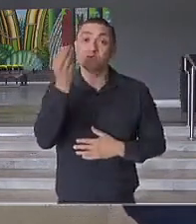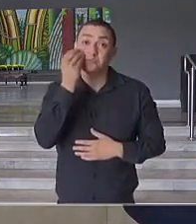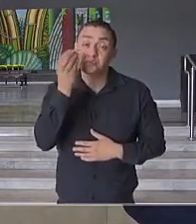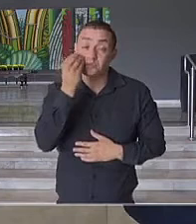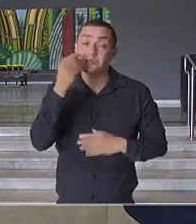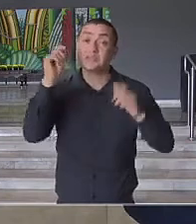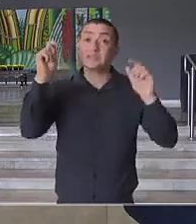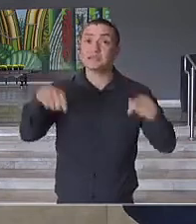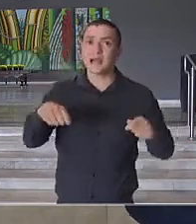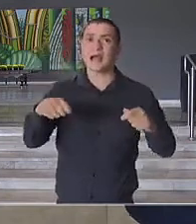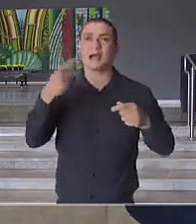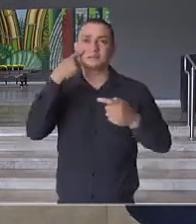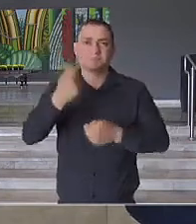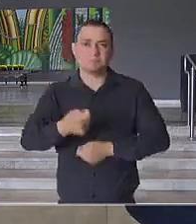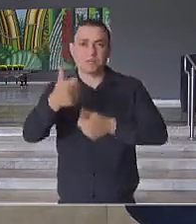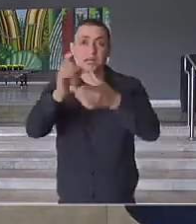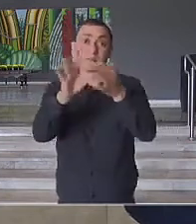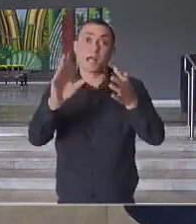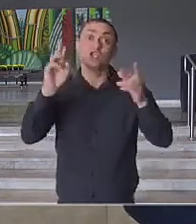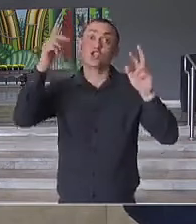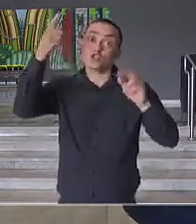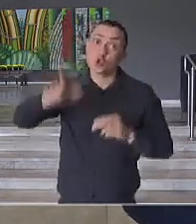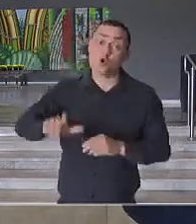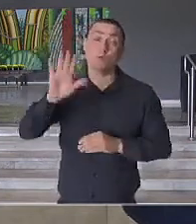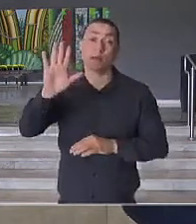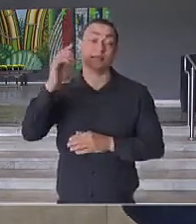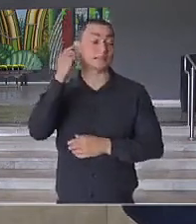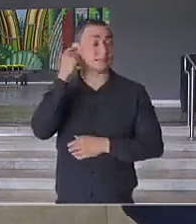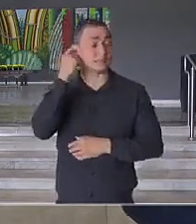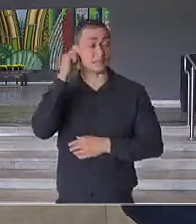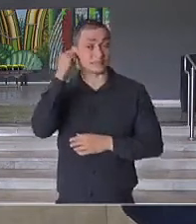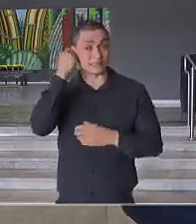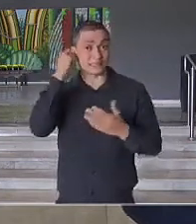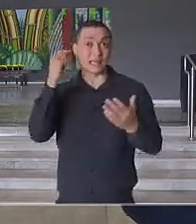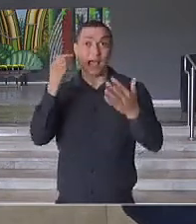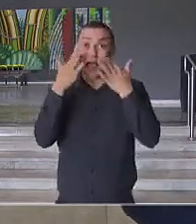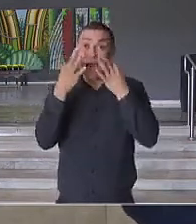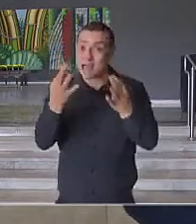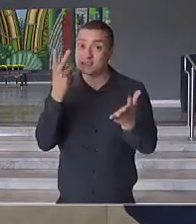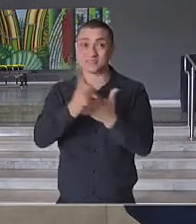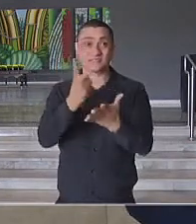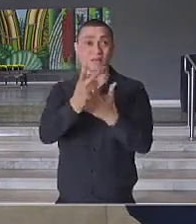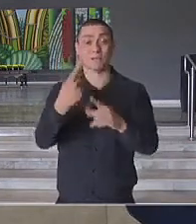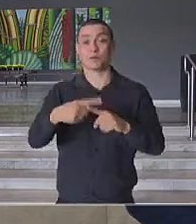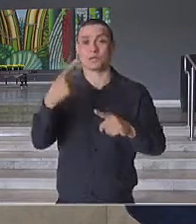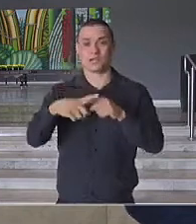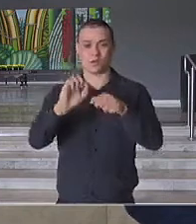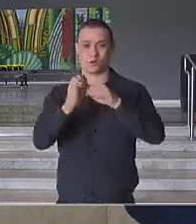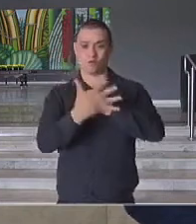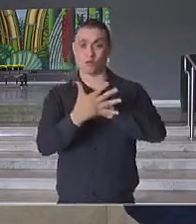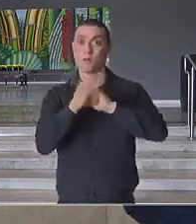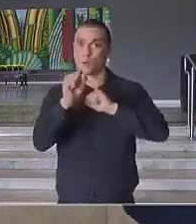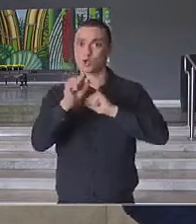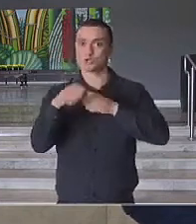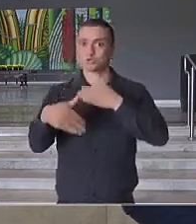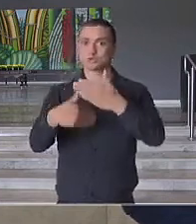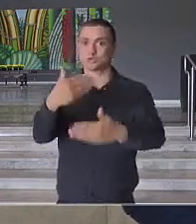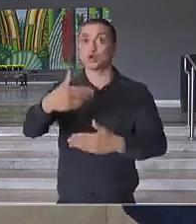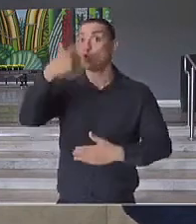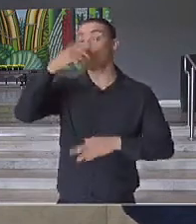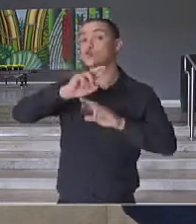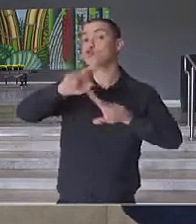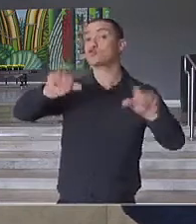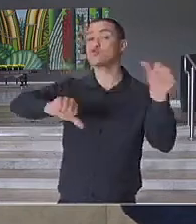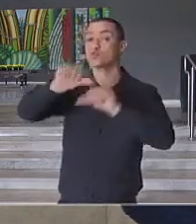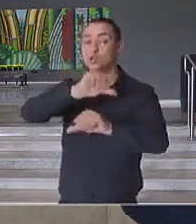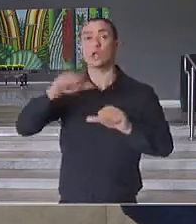possibilidade de flexibilizar de novo, mas mesmo assim, sempre alerta, porque o vírus pode adquirir comportamentos diferentes e nós